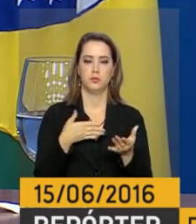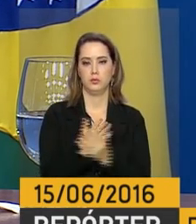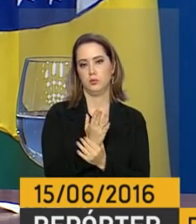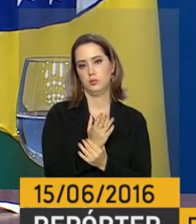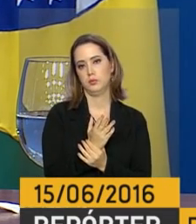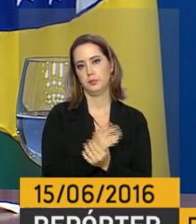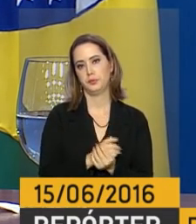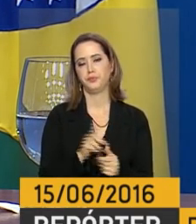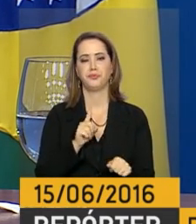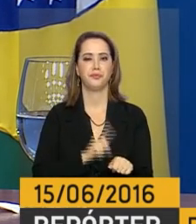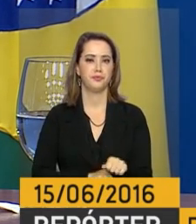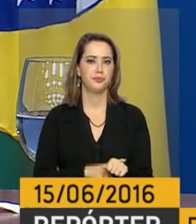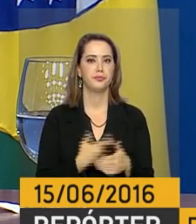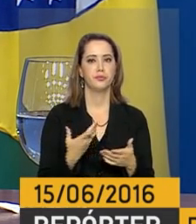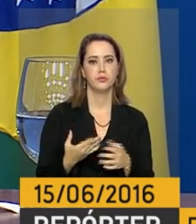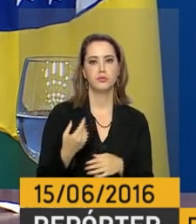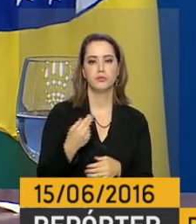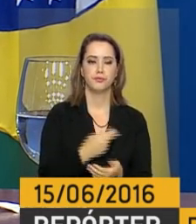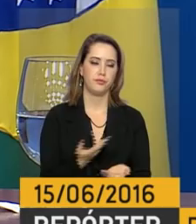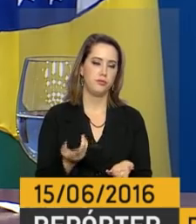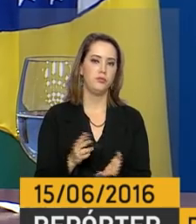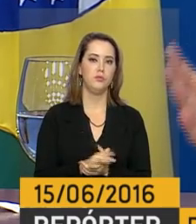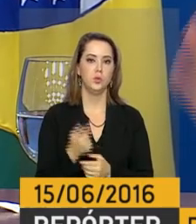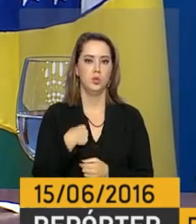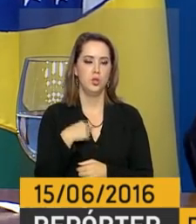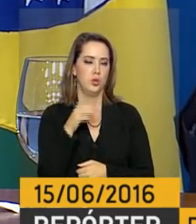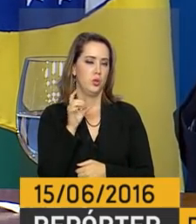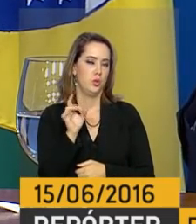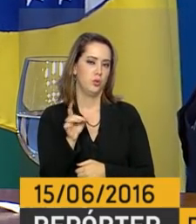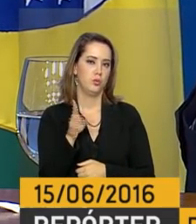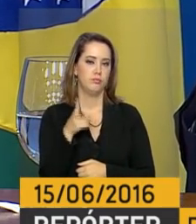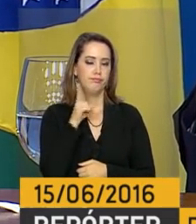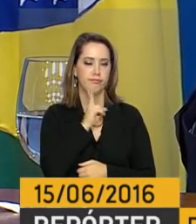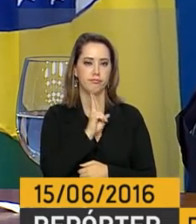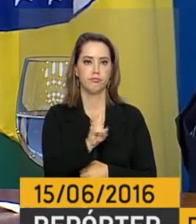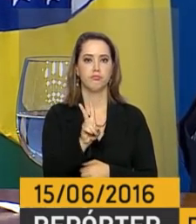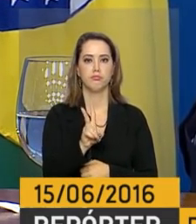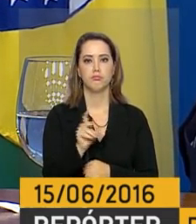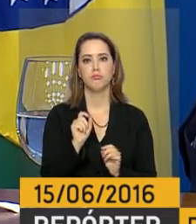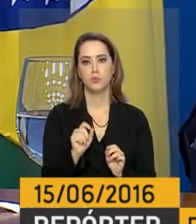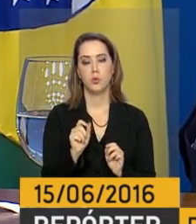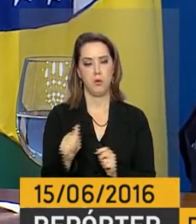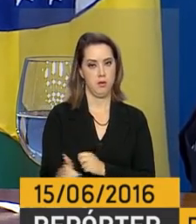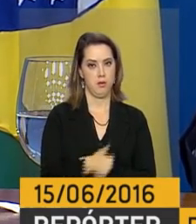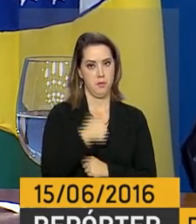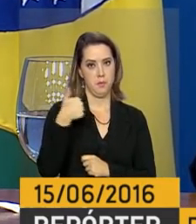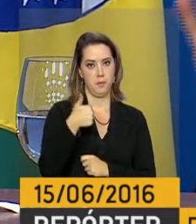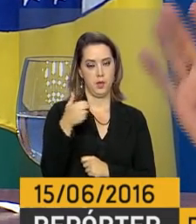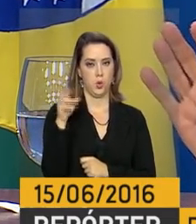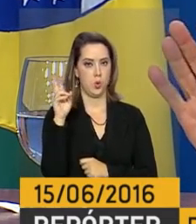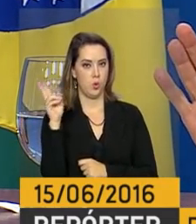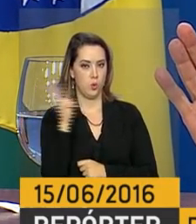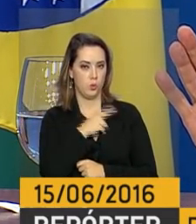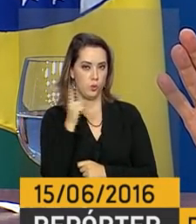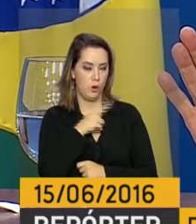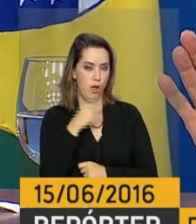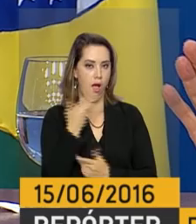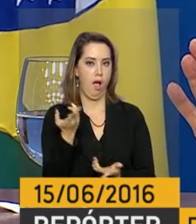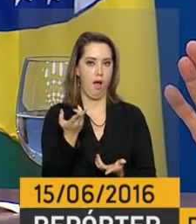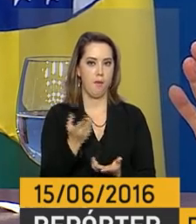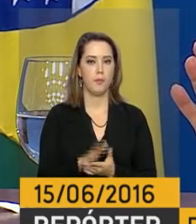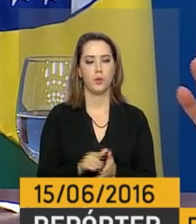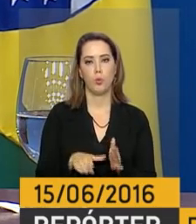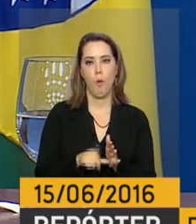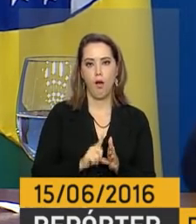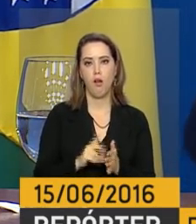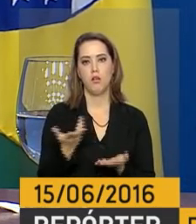aprovar, quando vai aprovar e etc. Eu apenas observo que quanto mais cedo a for a aprovação, mais rápido vai haver